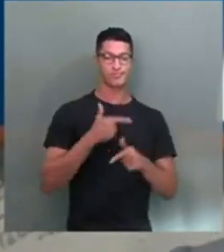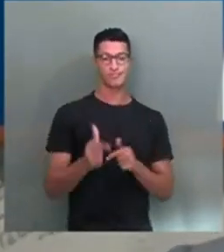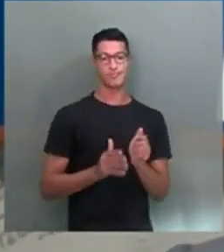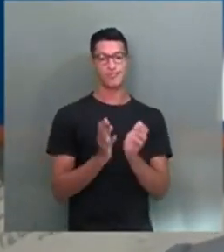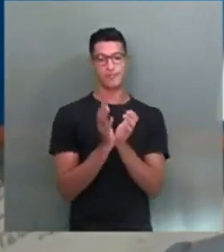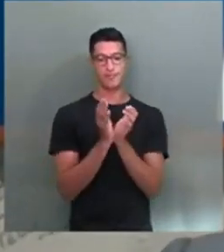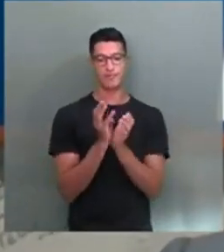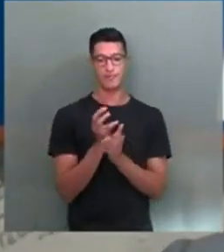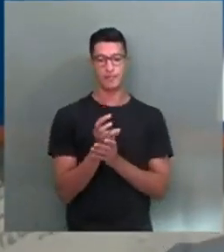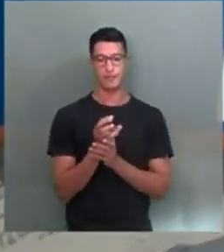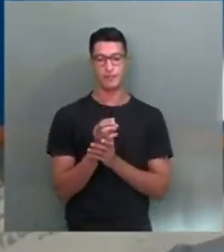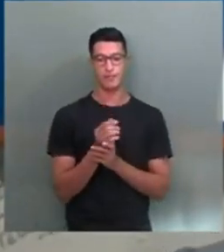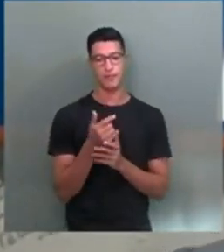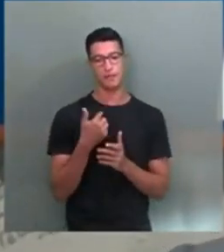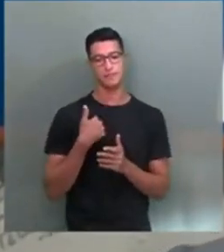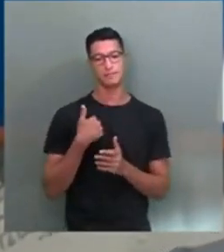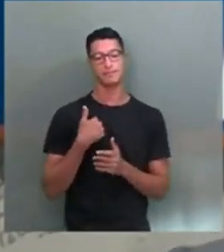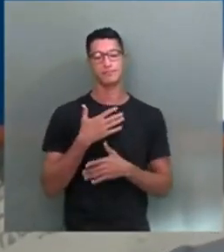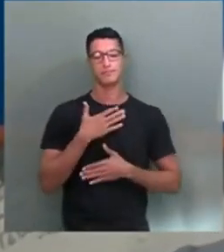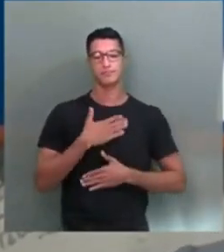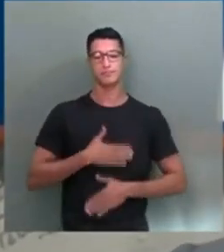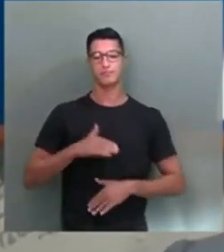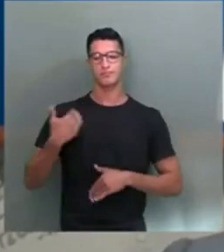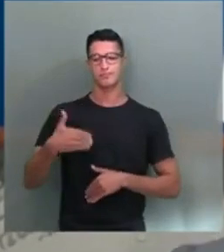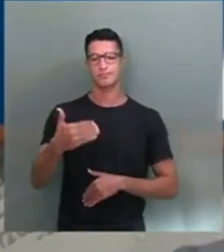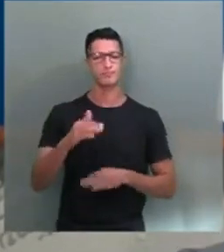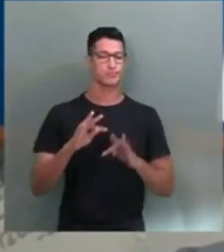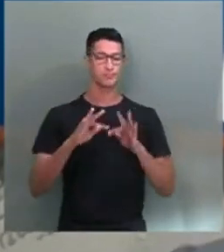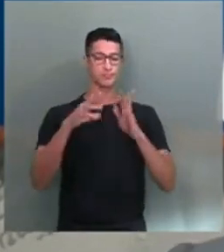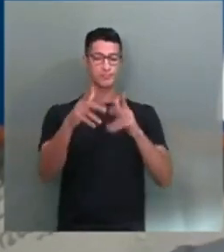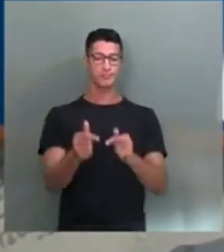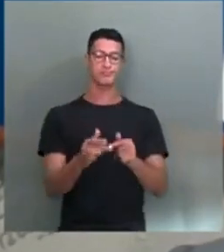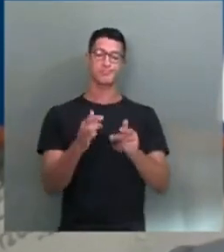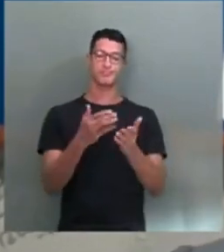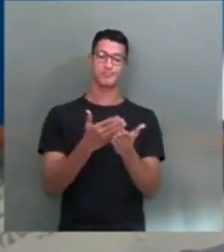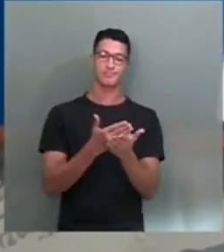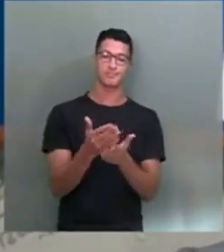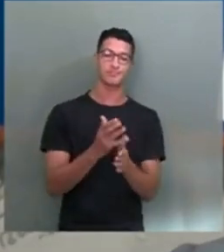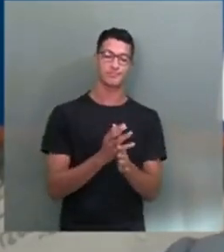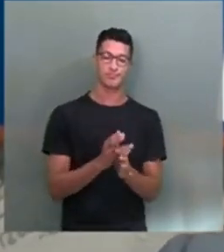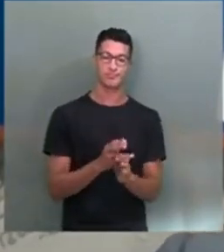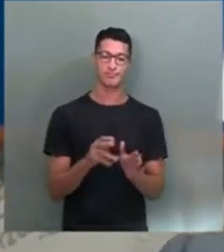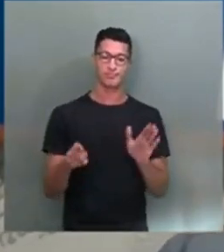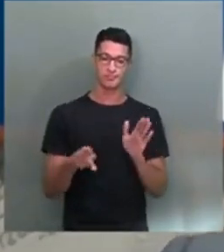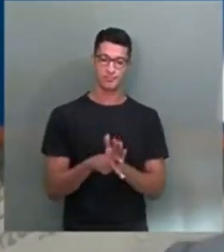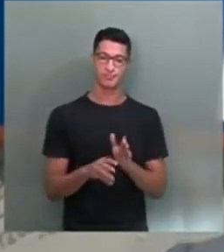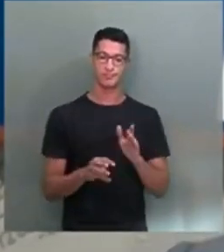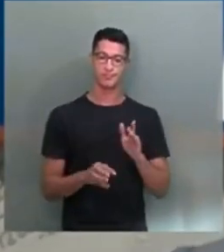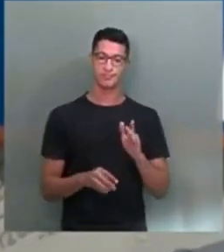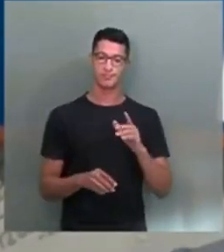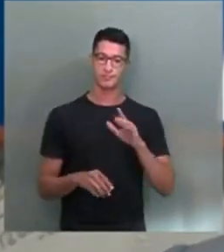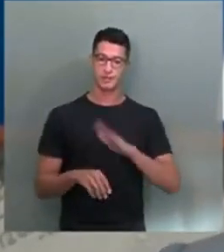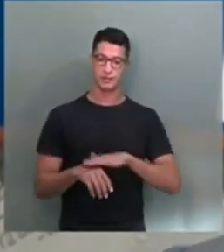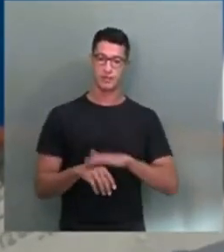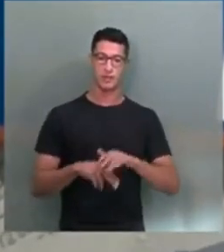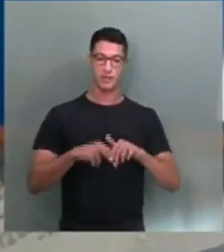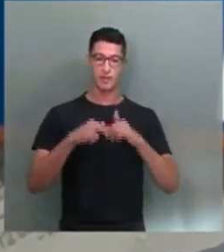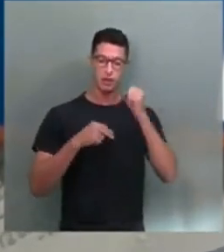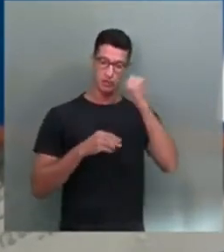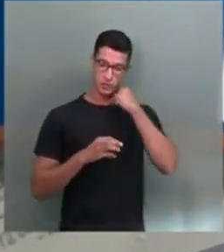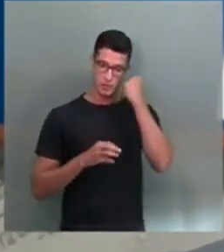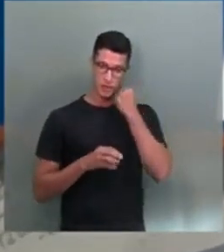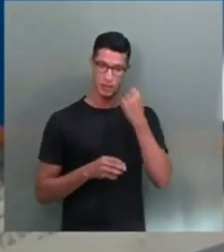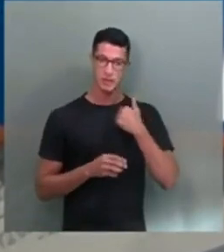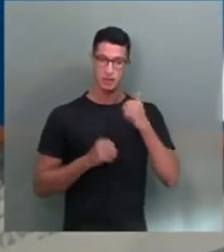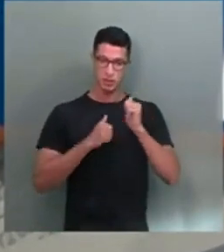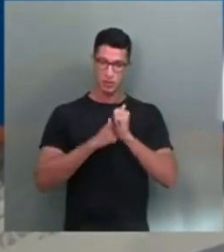equipe. Deu celeridade a todas as iniciativas tomadas pelo Senado Federal.